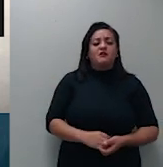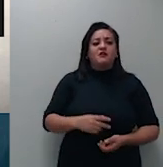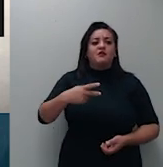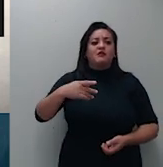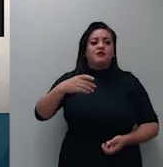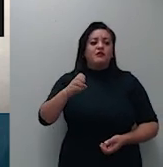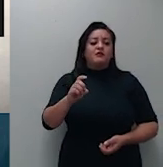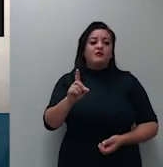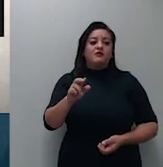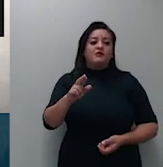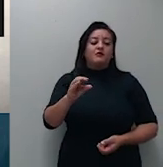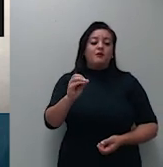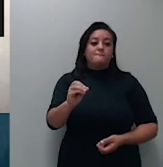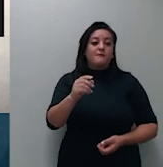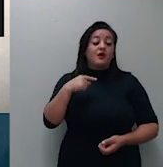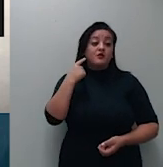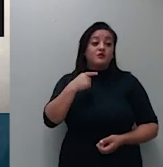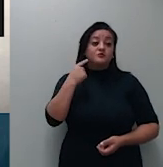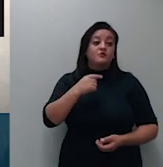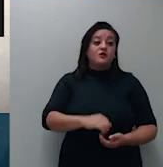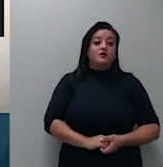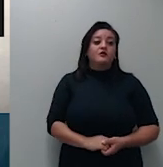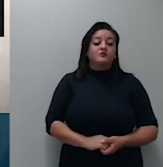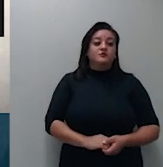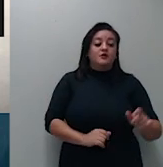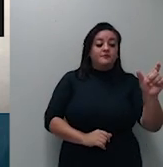por Pedro Henrique